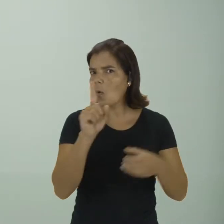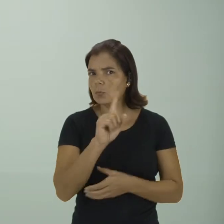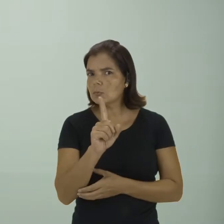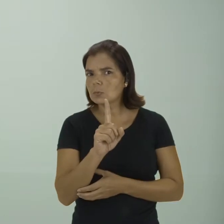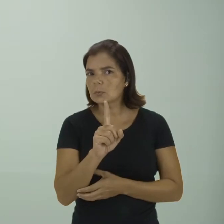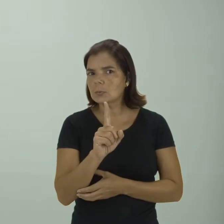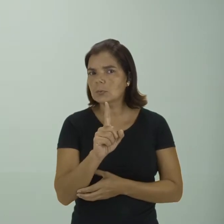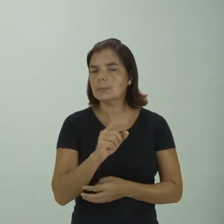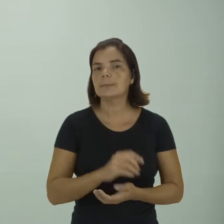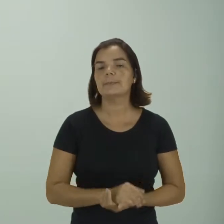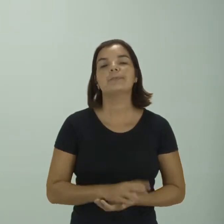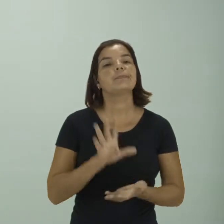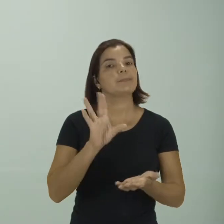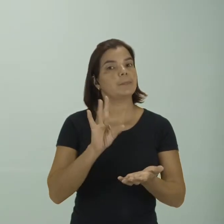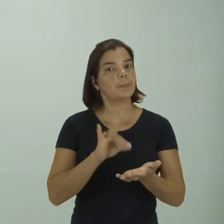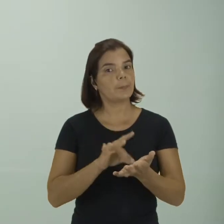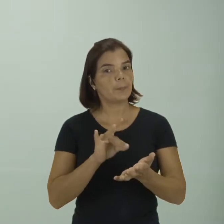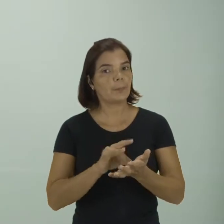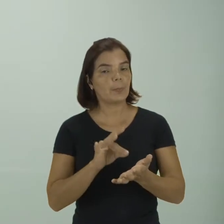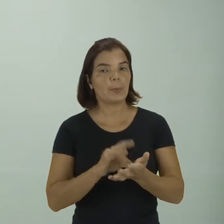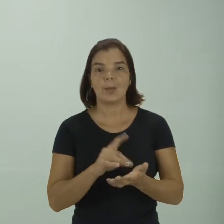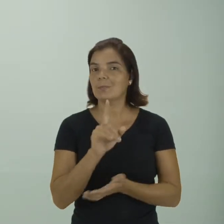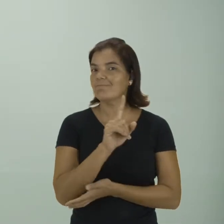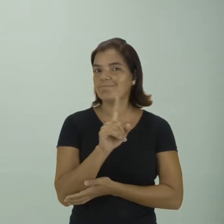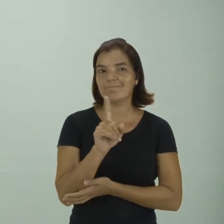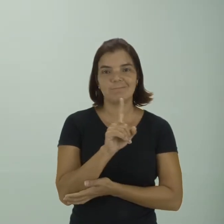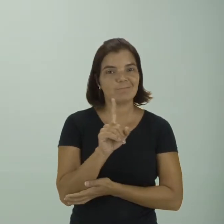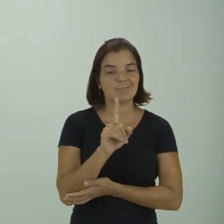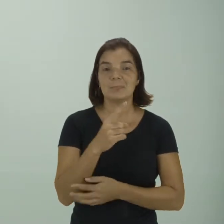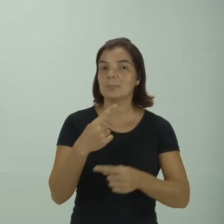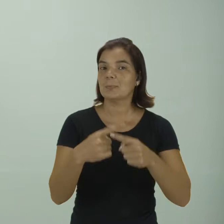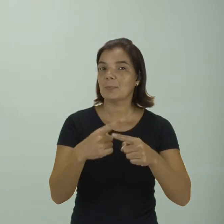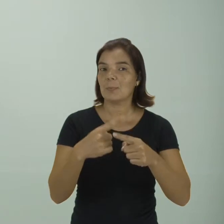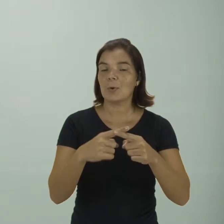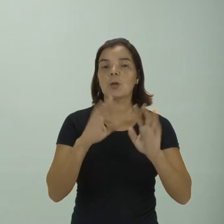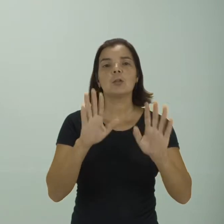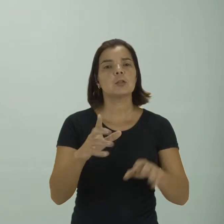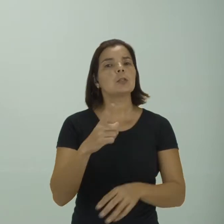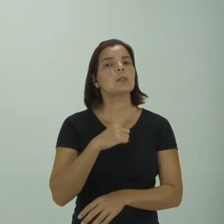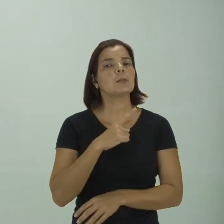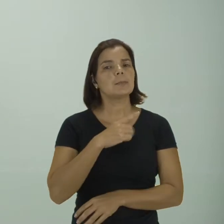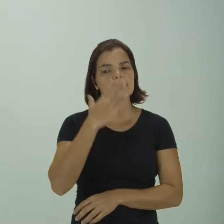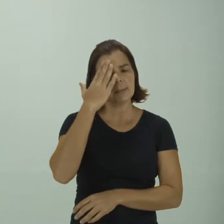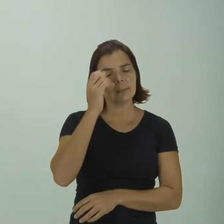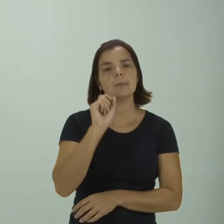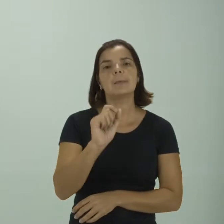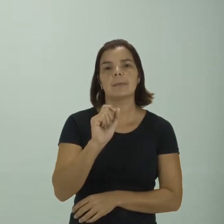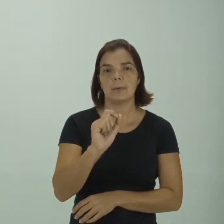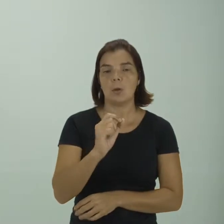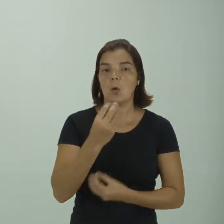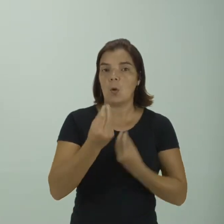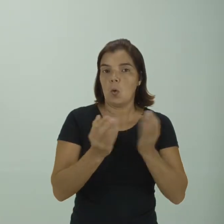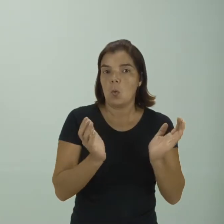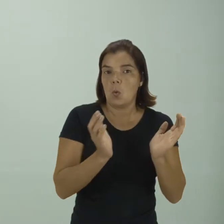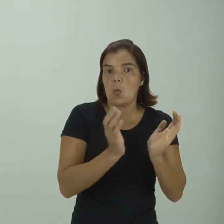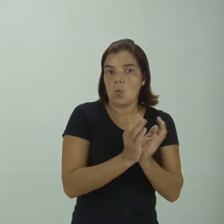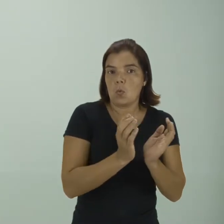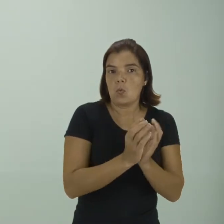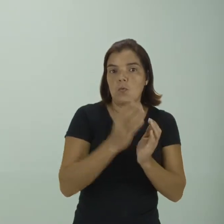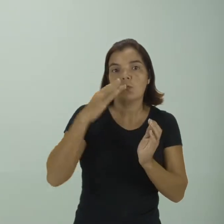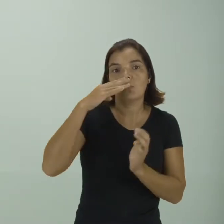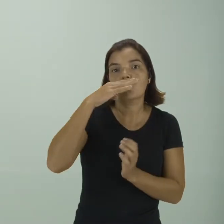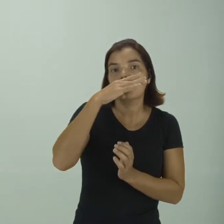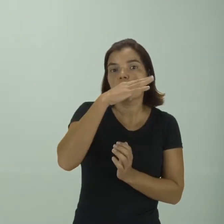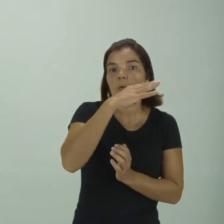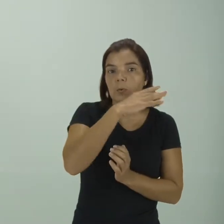não? Na verdade, pessoal, não é. Porque nós temos que levar em consideração que, como o conjunto foi